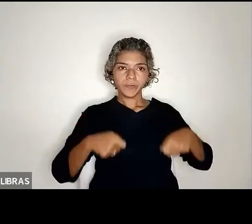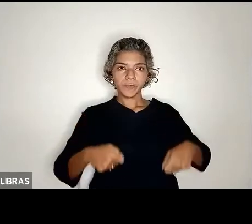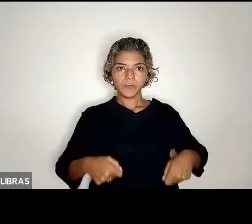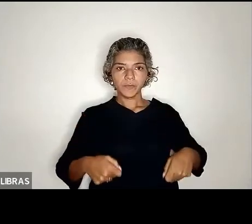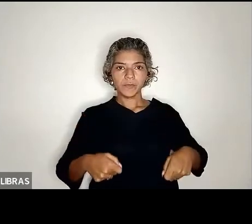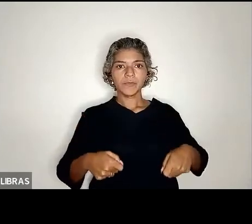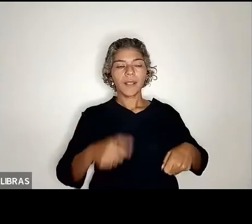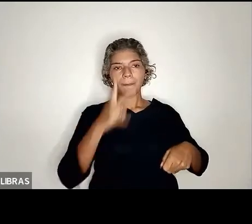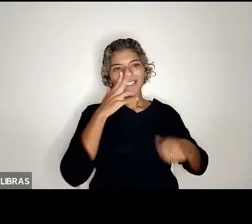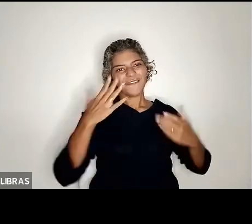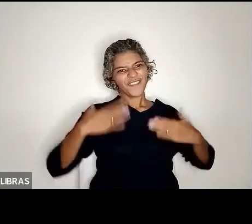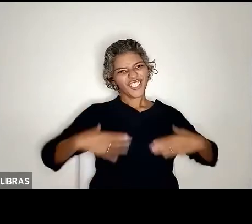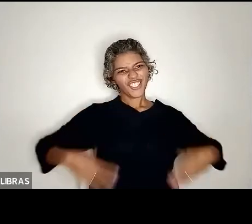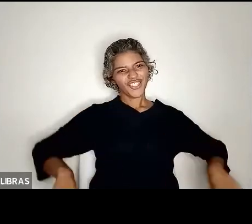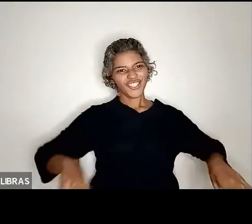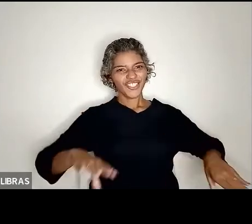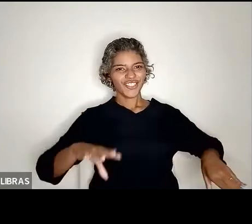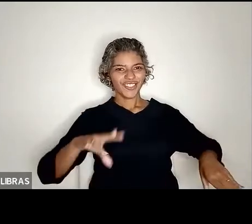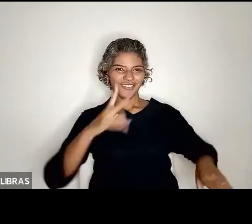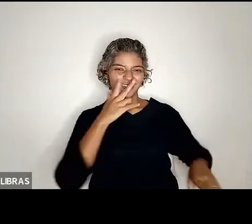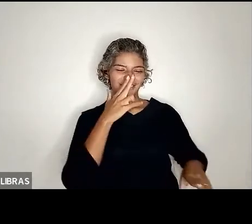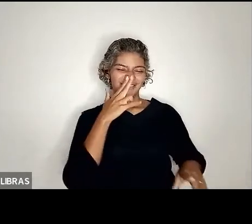mas aparentemente fica como uma blusa.